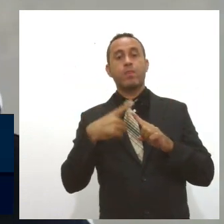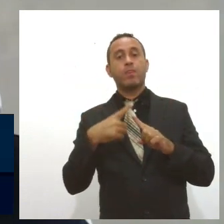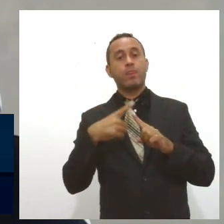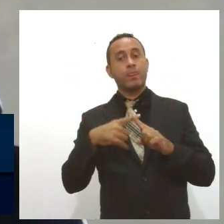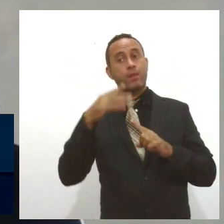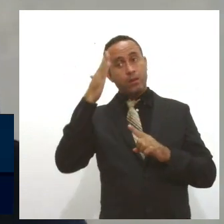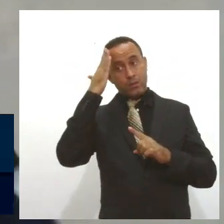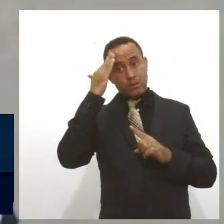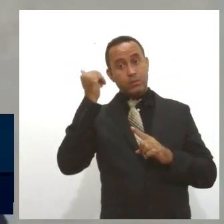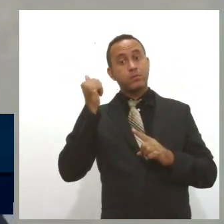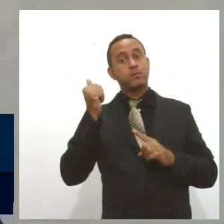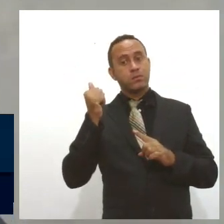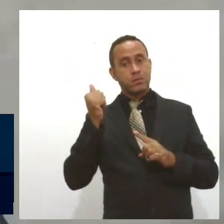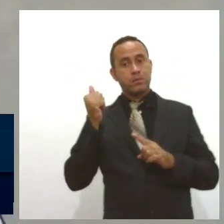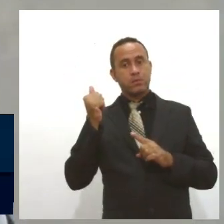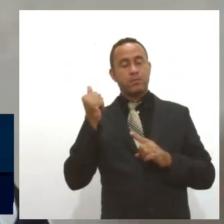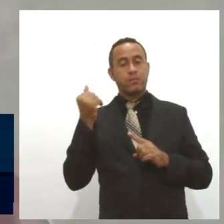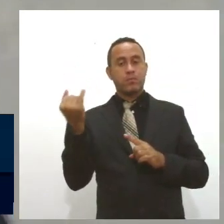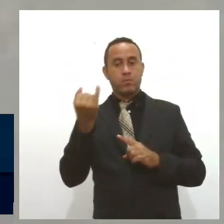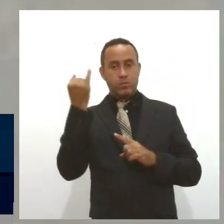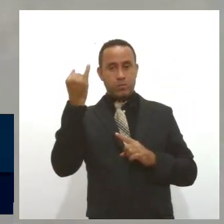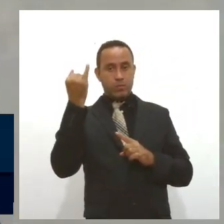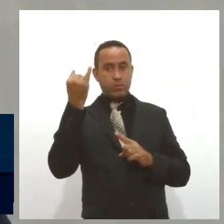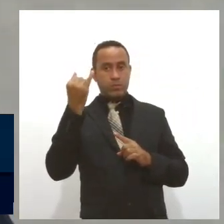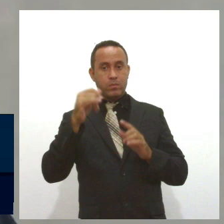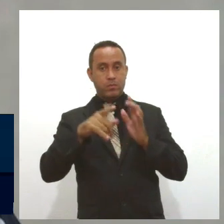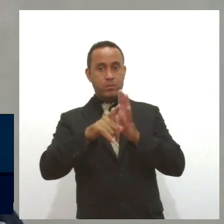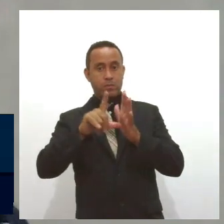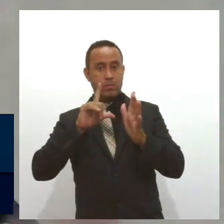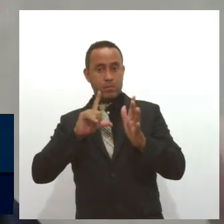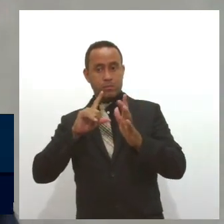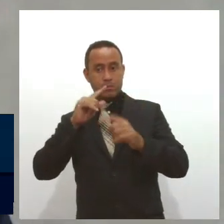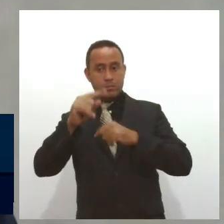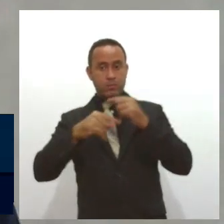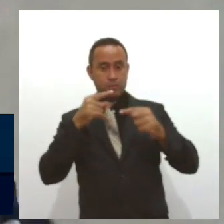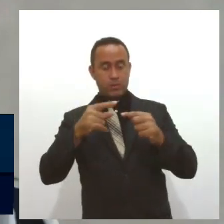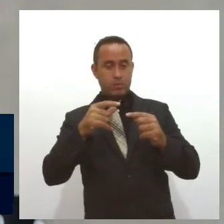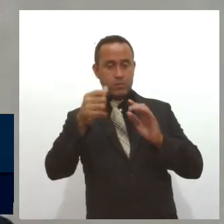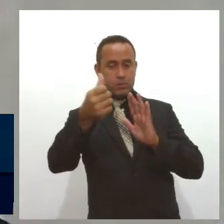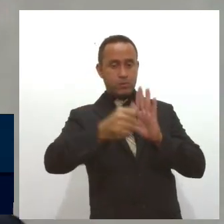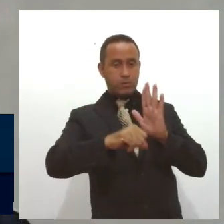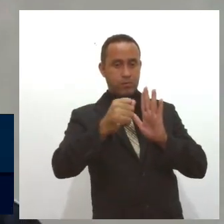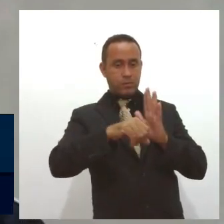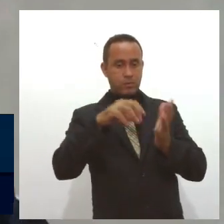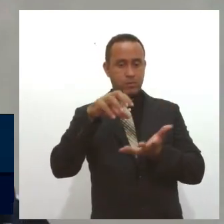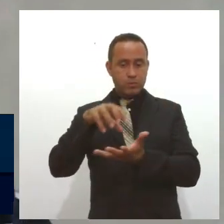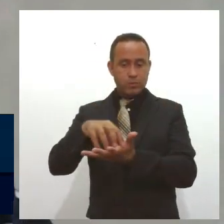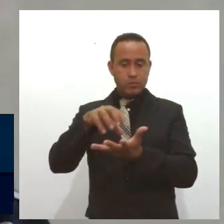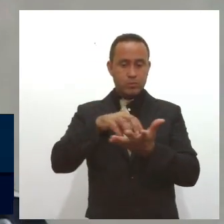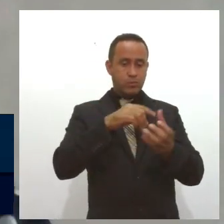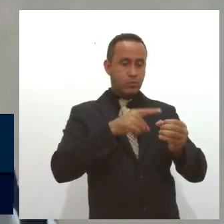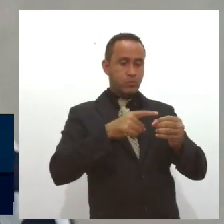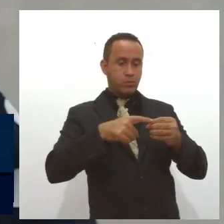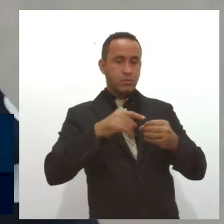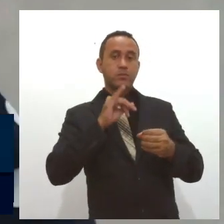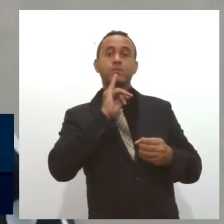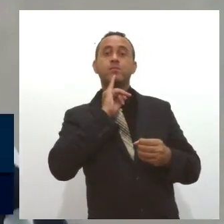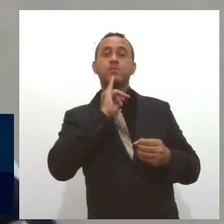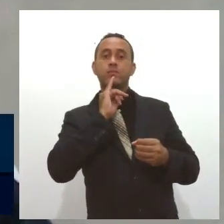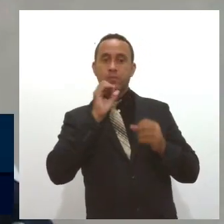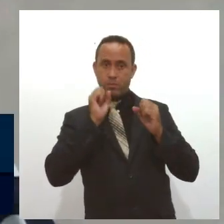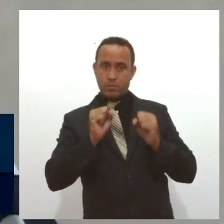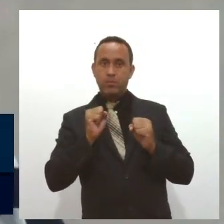só sabe o antes e o depois dos perímetros nos municípios. Por exemplo, Itabaiana, eu